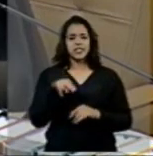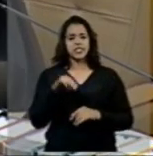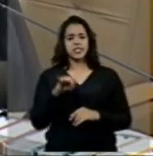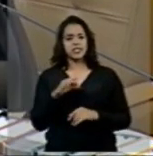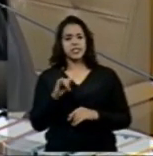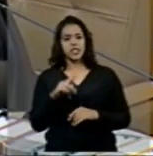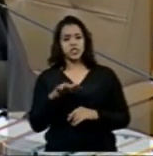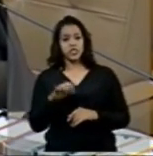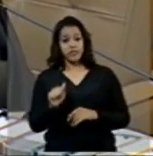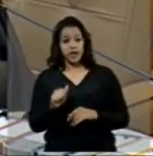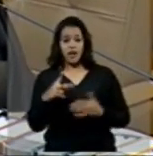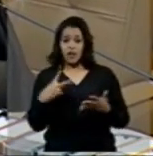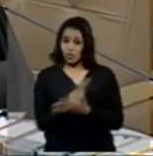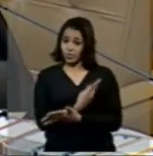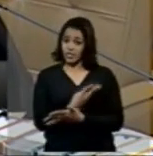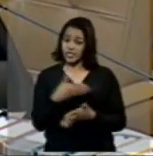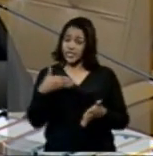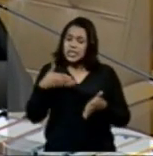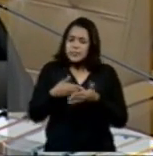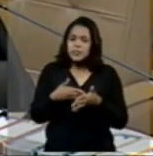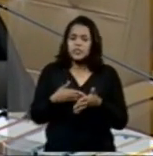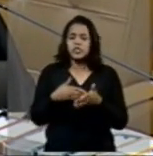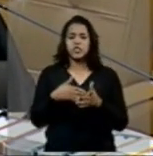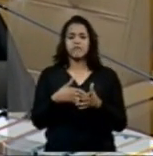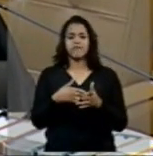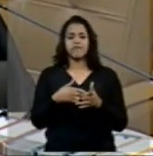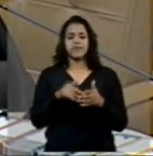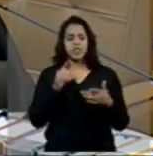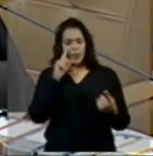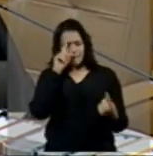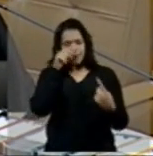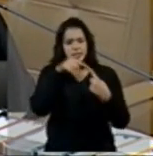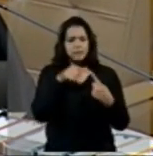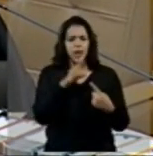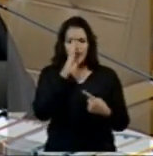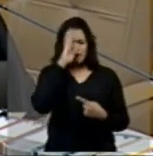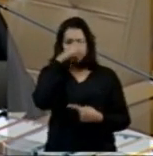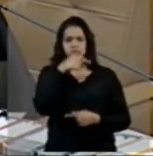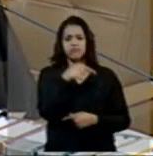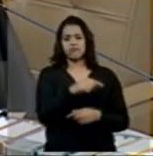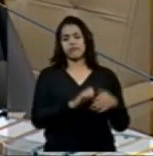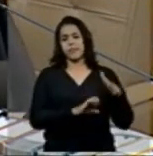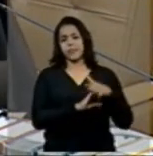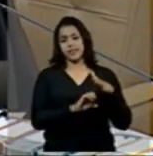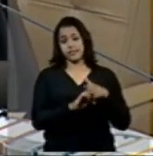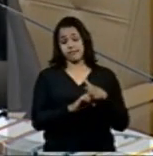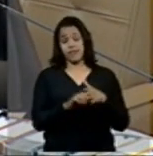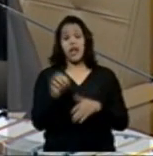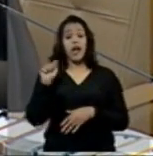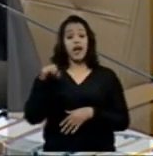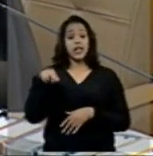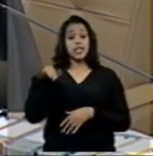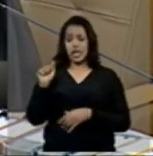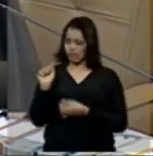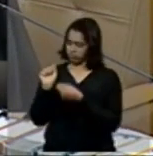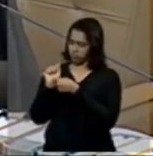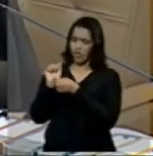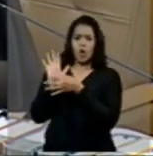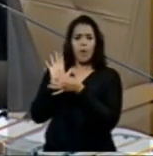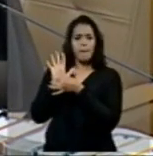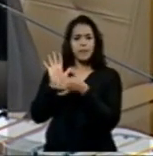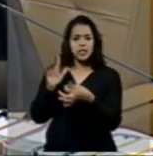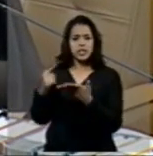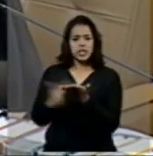exercida nos limites da função social da empresa, como reverberou Ana Frazão na sua magnífica